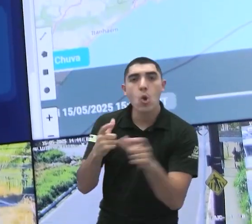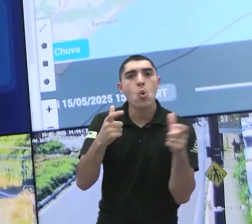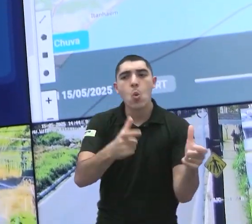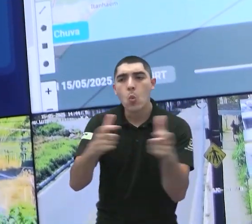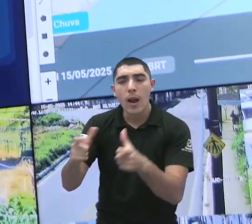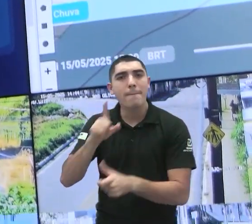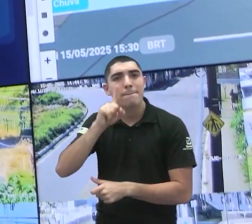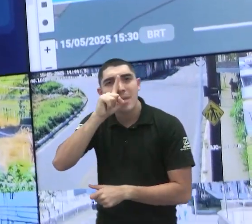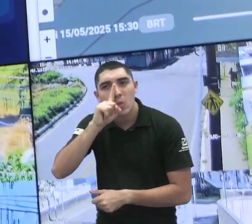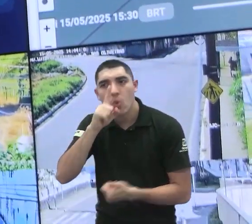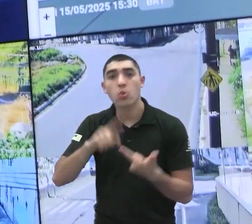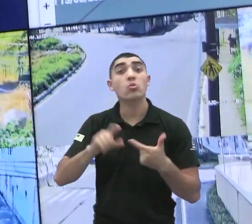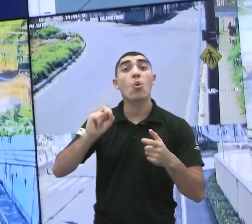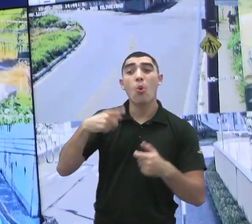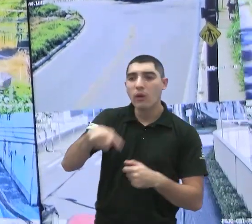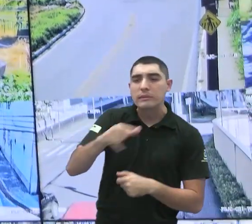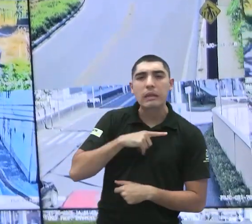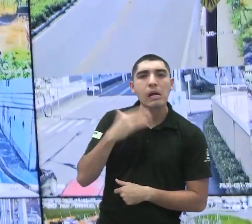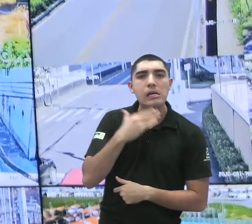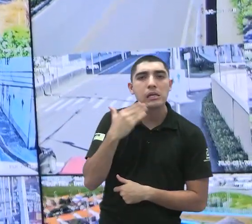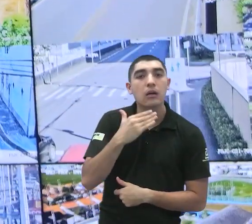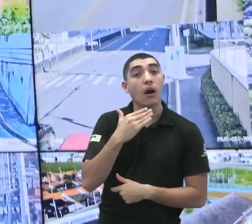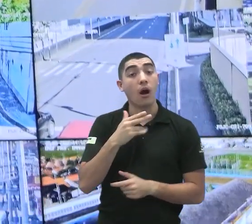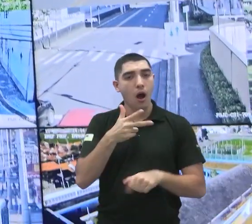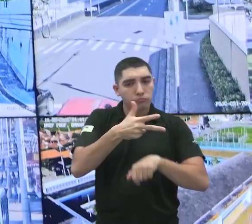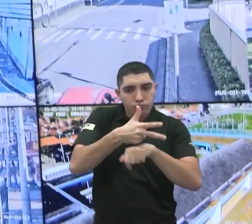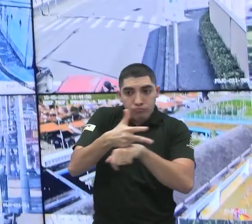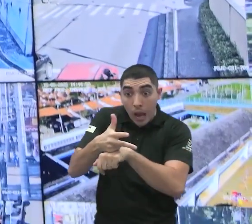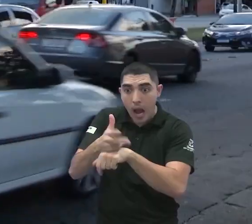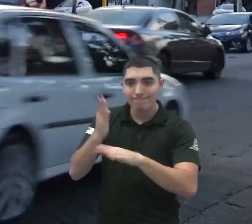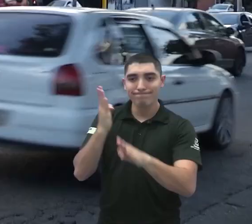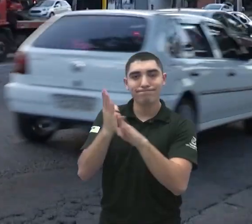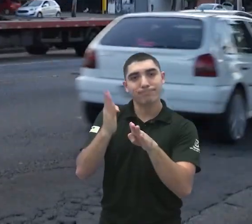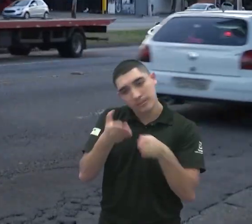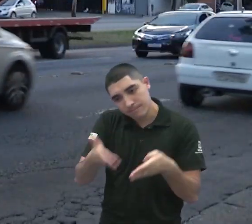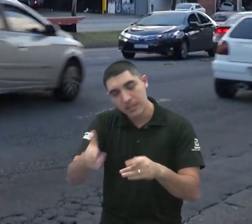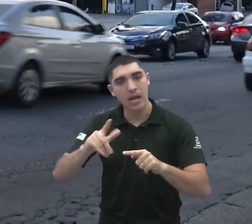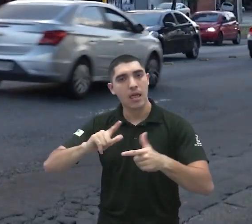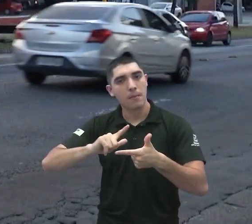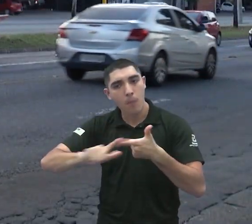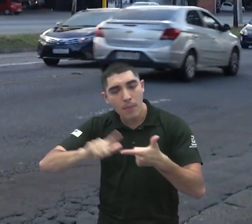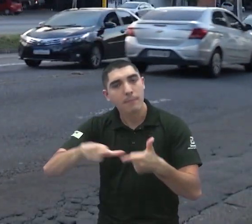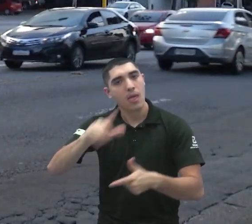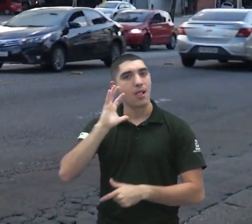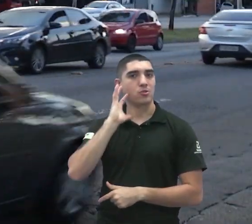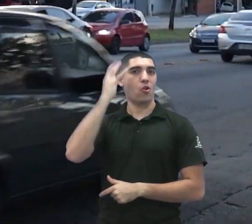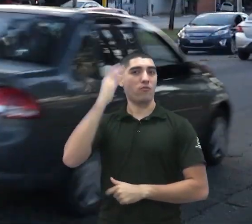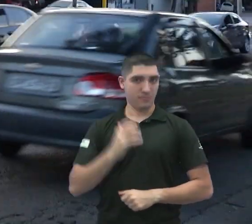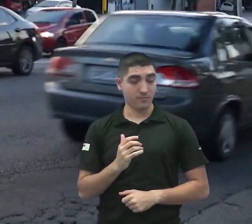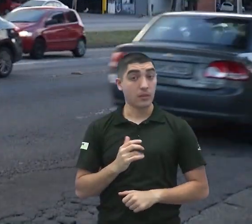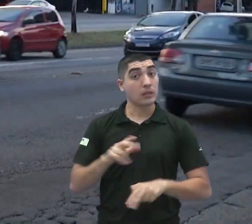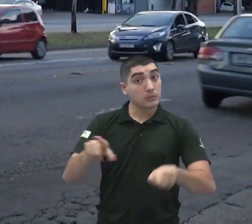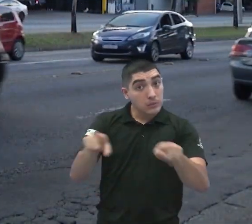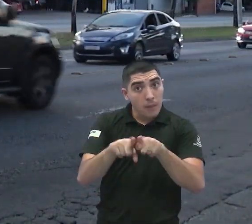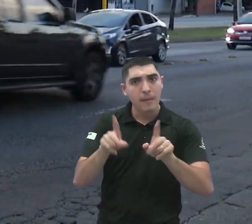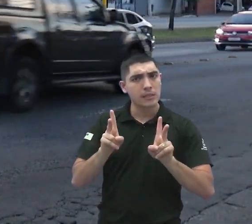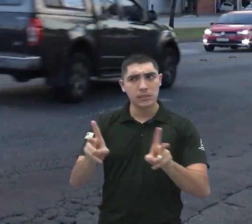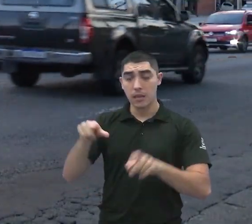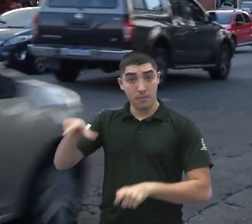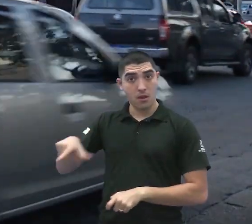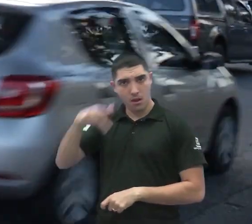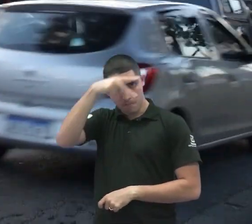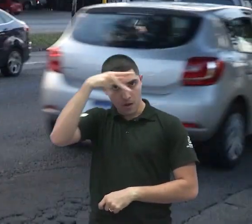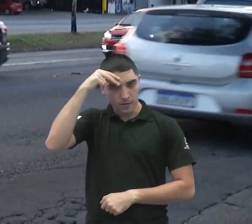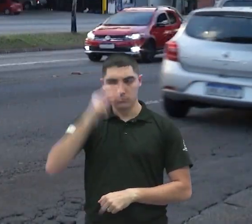pontos críticos de sinalização ou asfalto em tempo real. Além disso, o foco no combate ao excesso de velocidade